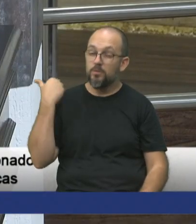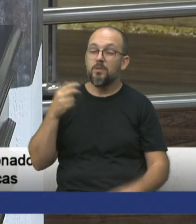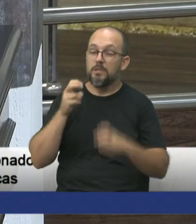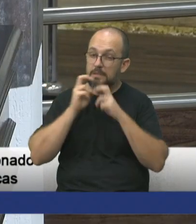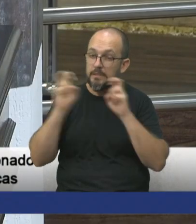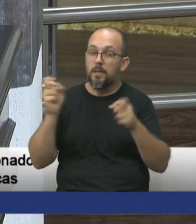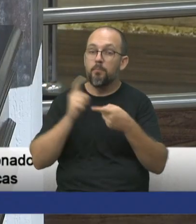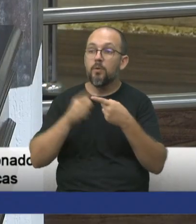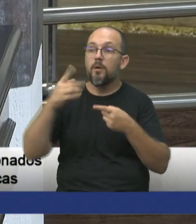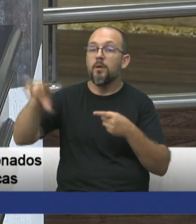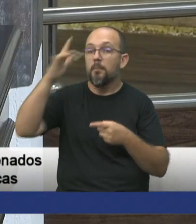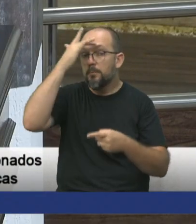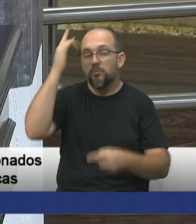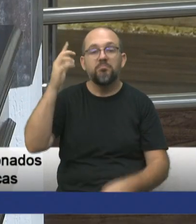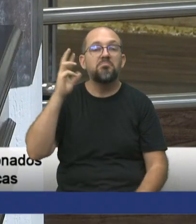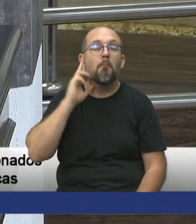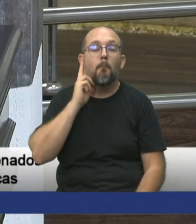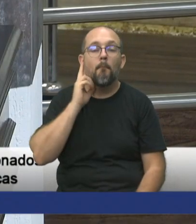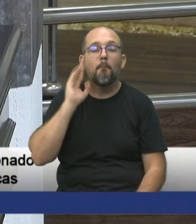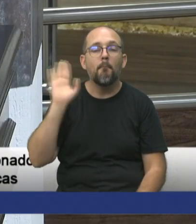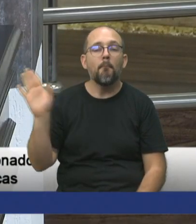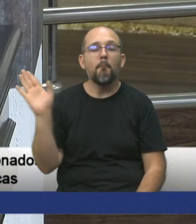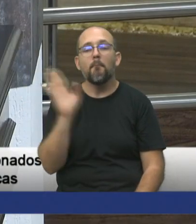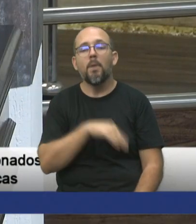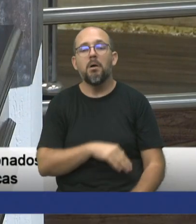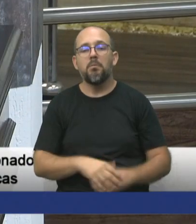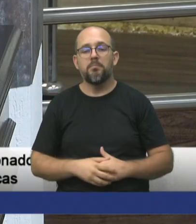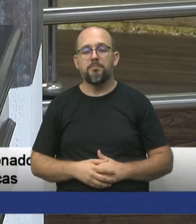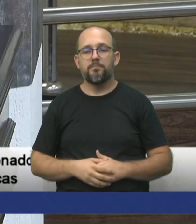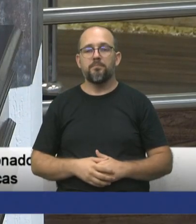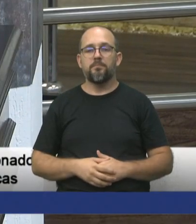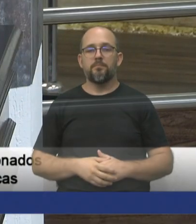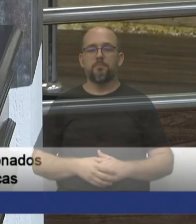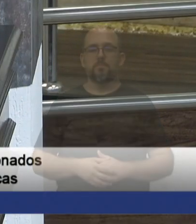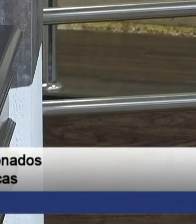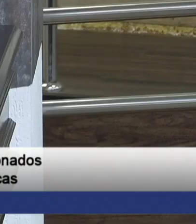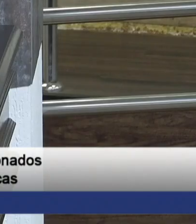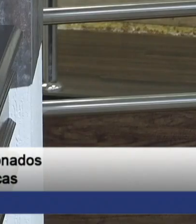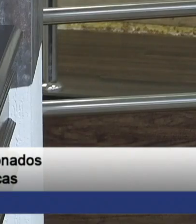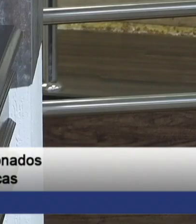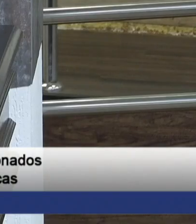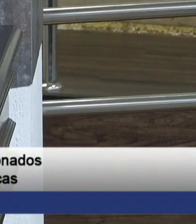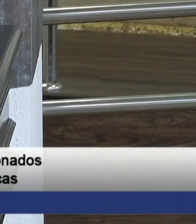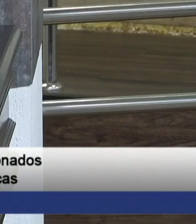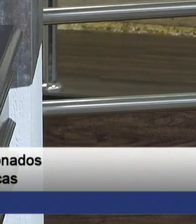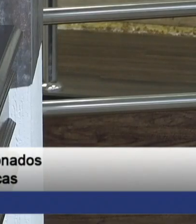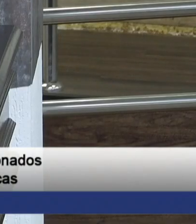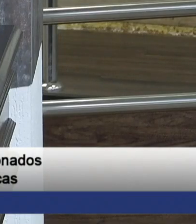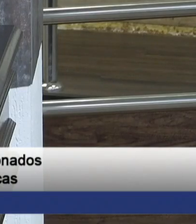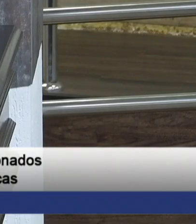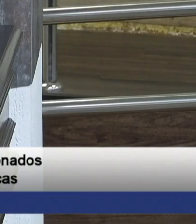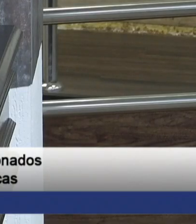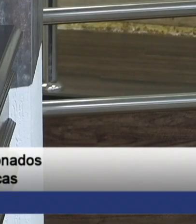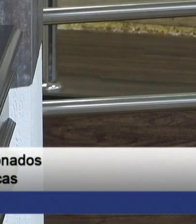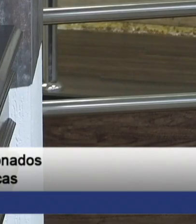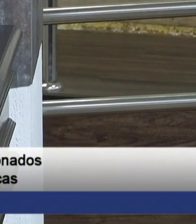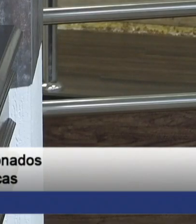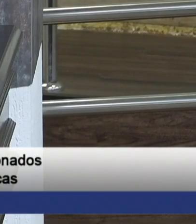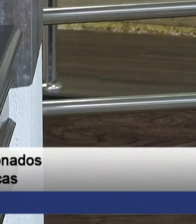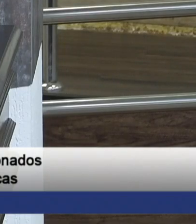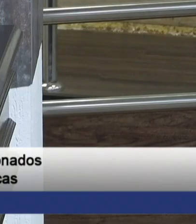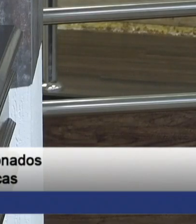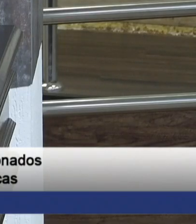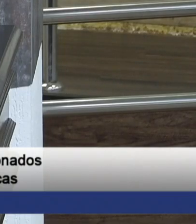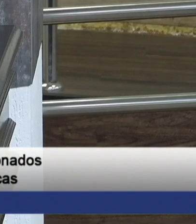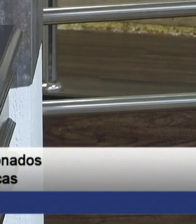porque as pessoas não sabem me ouvir. Às vezes as pessoas que dão valor para a gente, nem na cidade